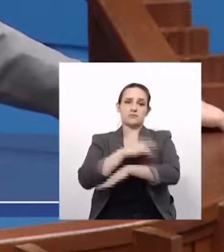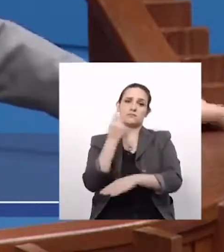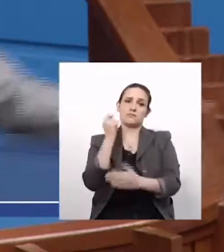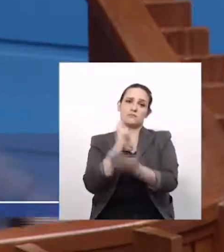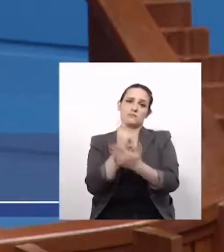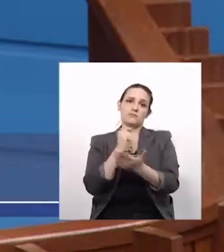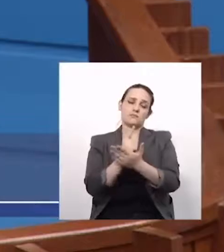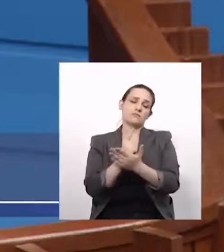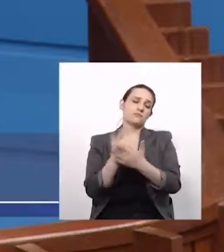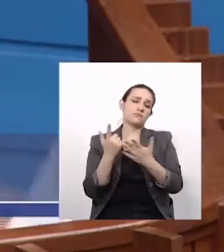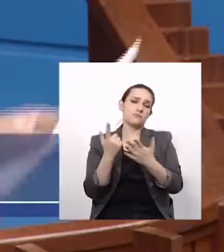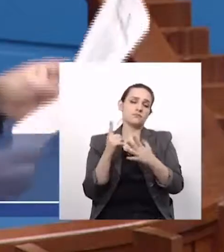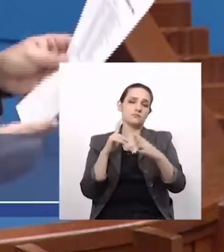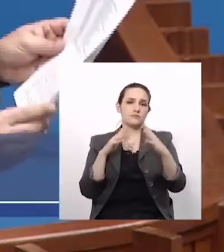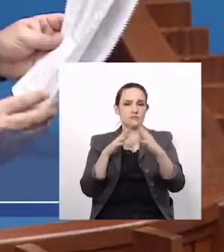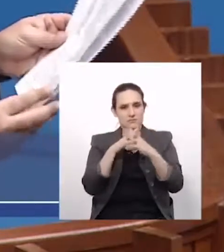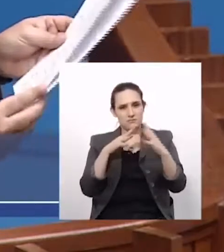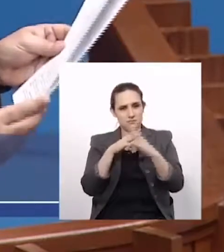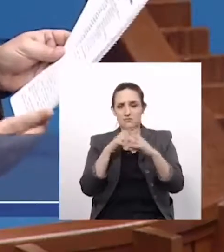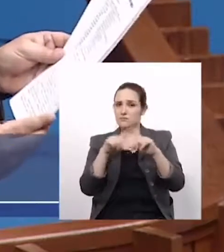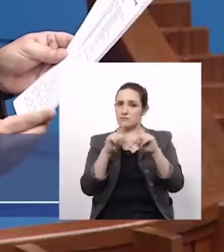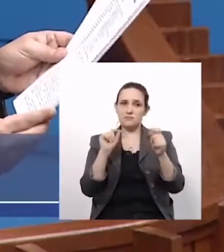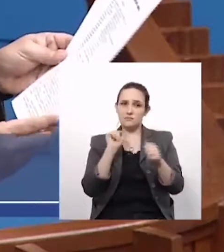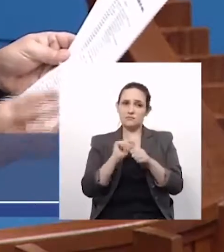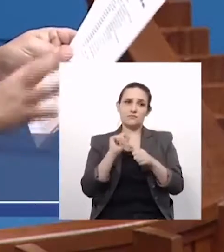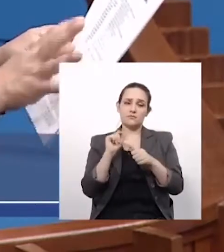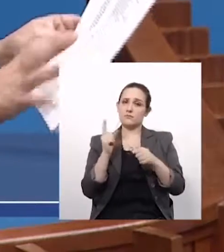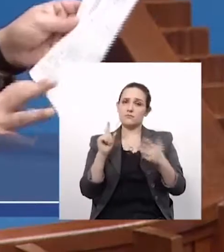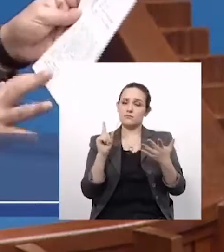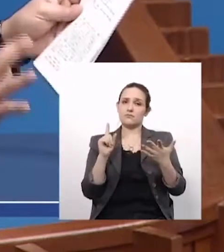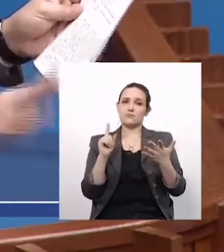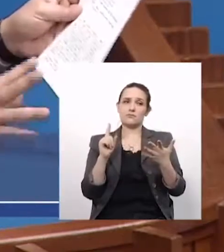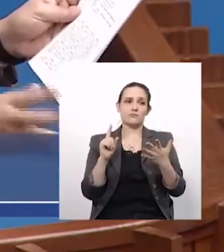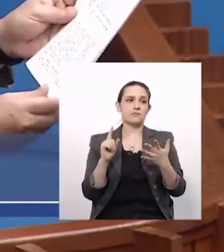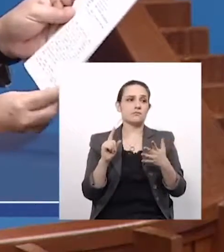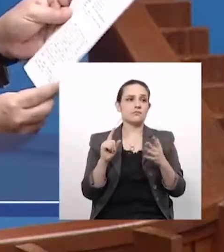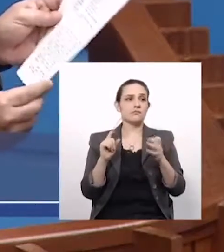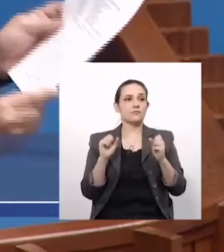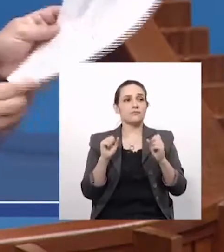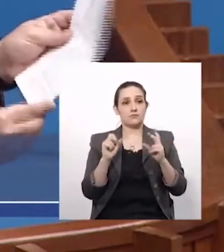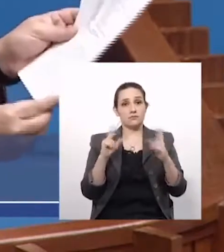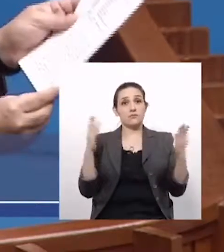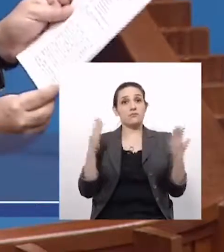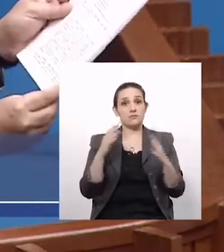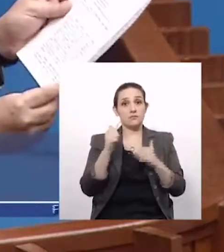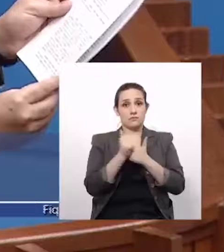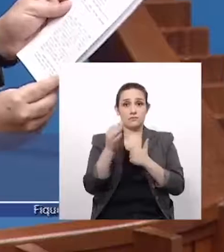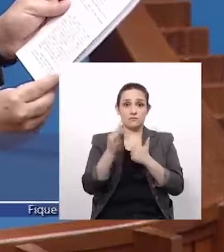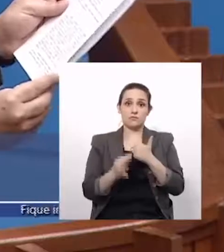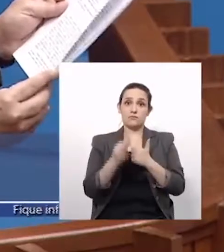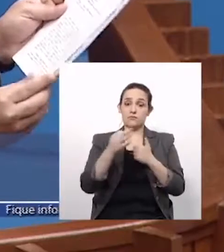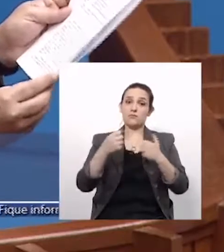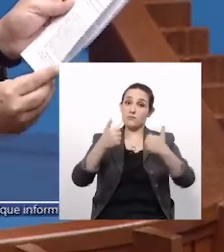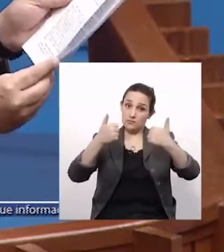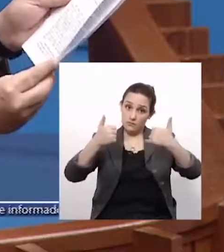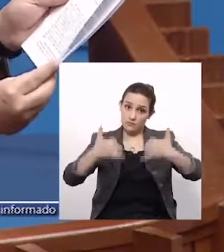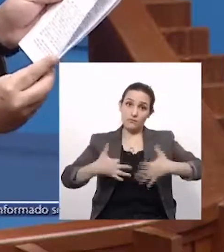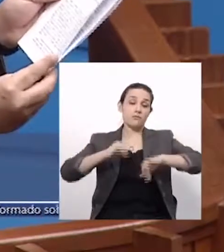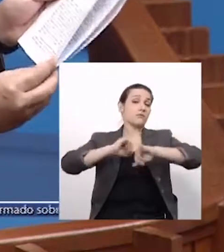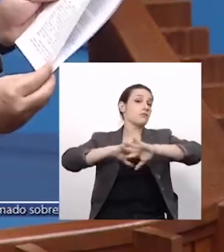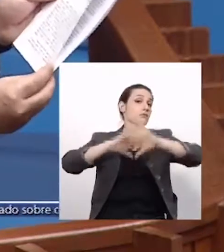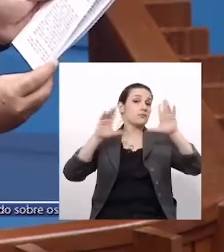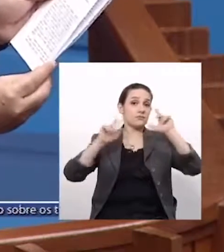Agora, relacionada ao assunto do nosso Estado, o acórdão do Tribunal de Justiça ele é muito claro, ao dizer